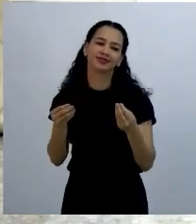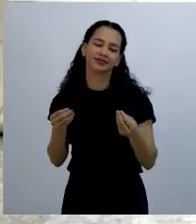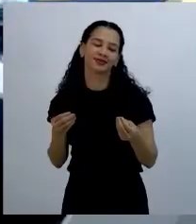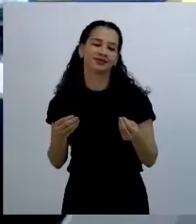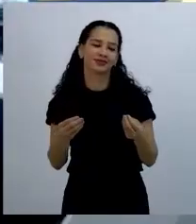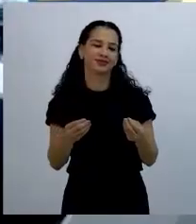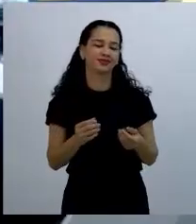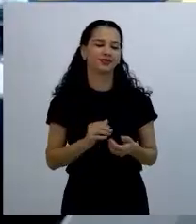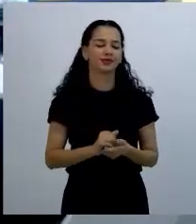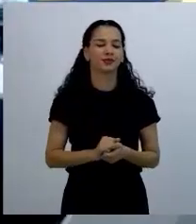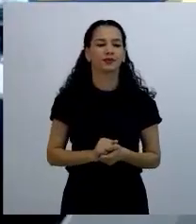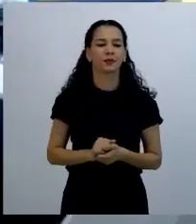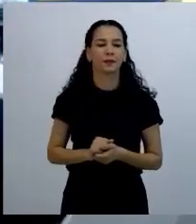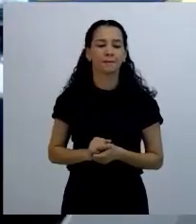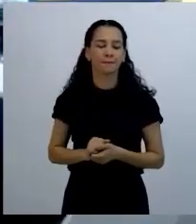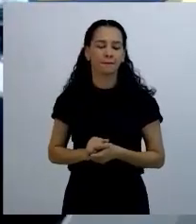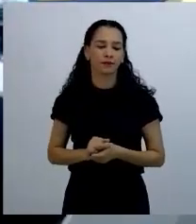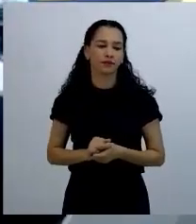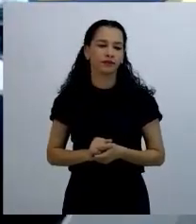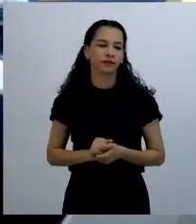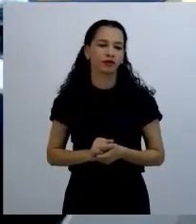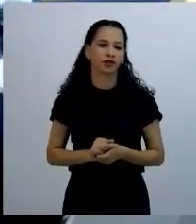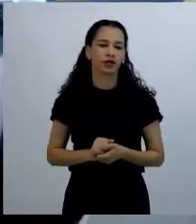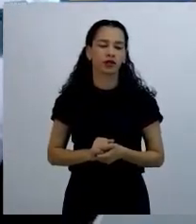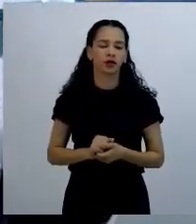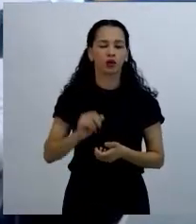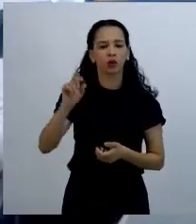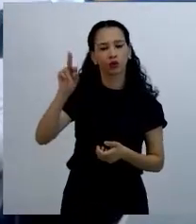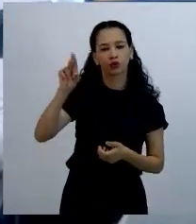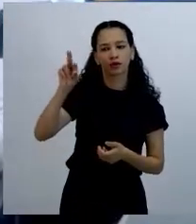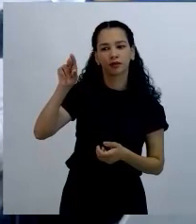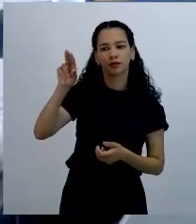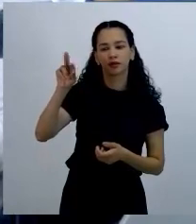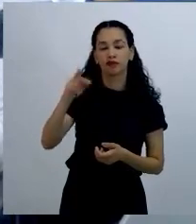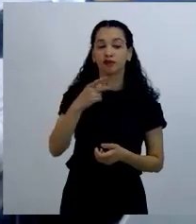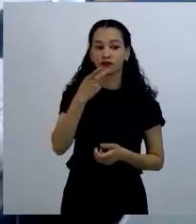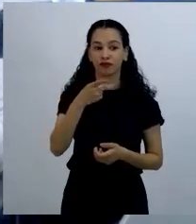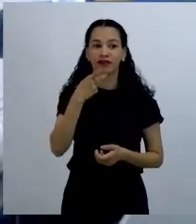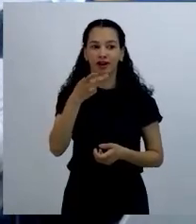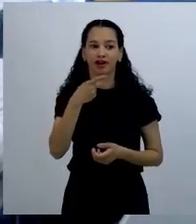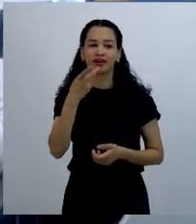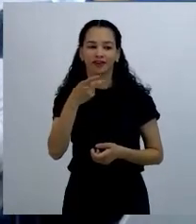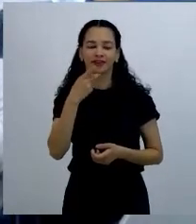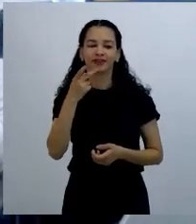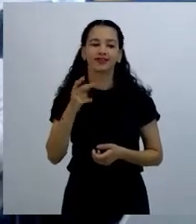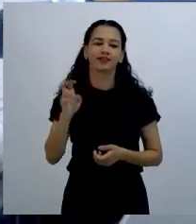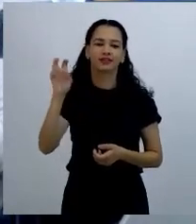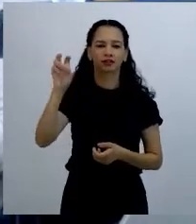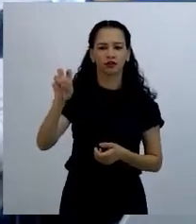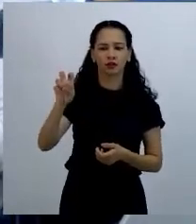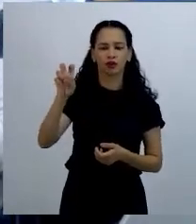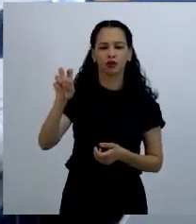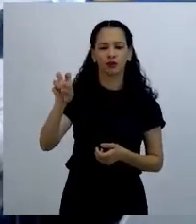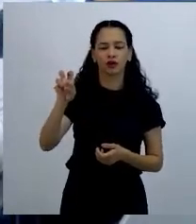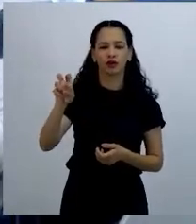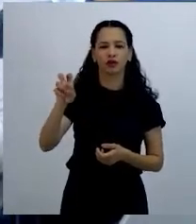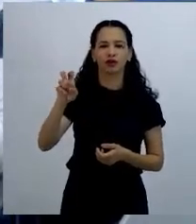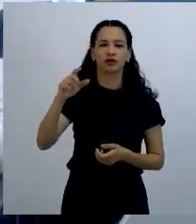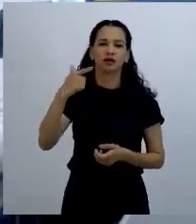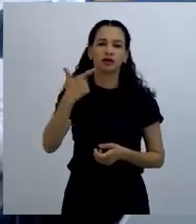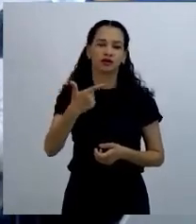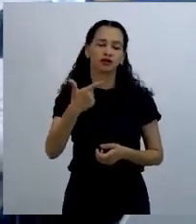uma carta escrita de uma prisão pode estar recheada de tanta alegria somente a graça de Deus